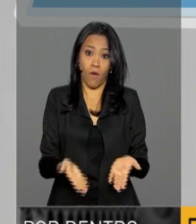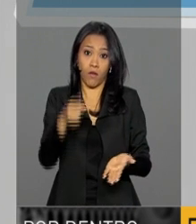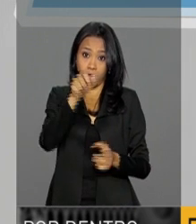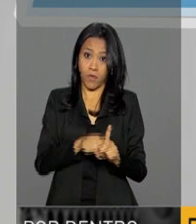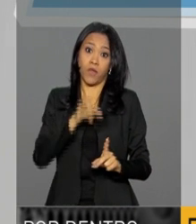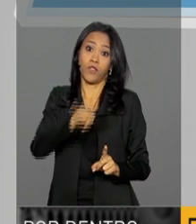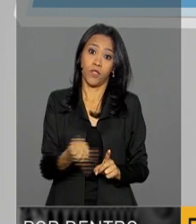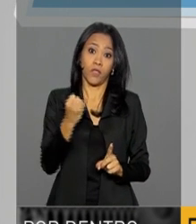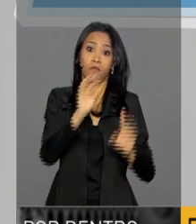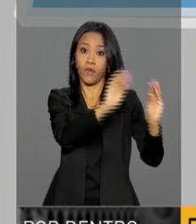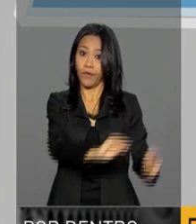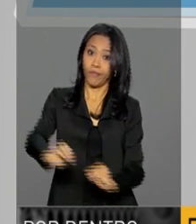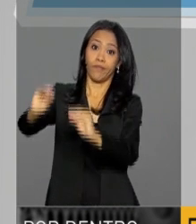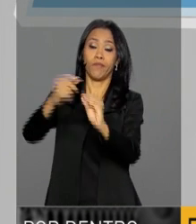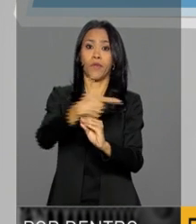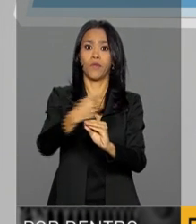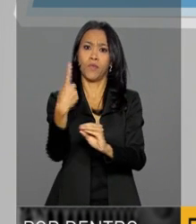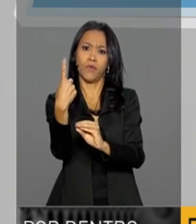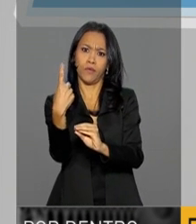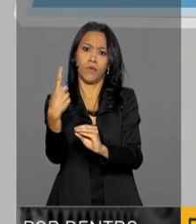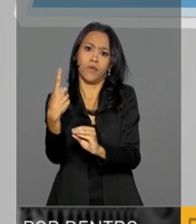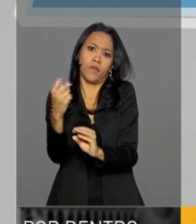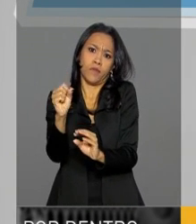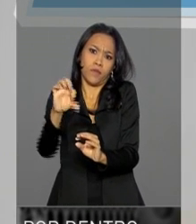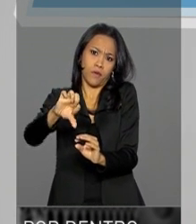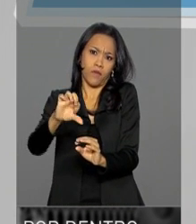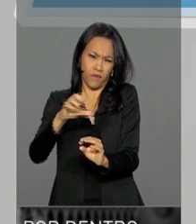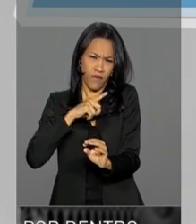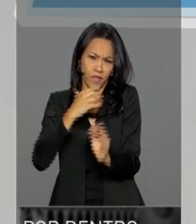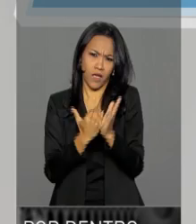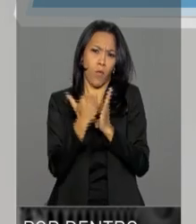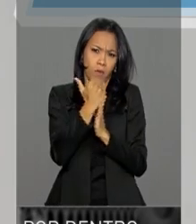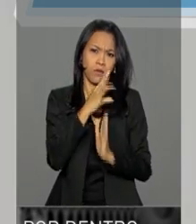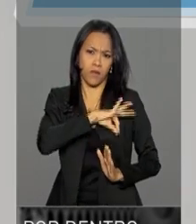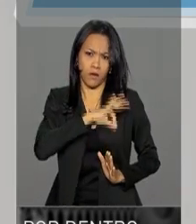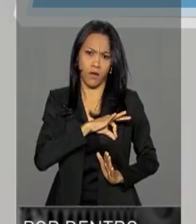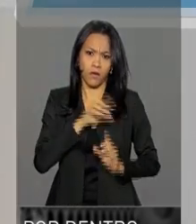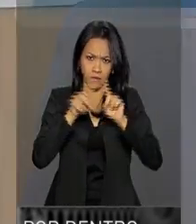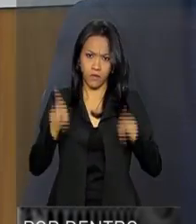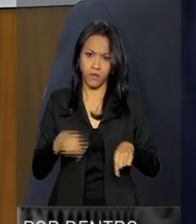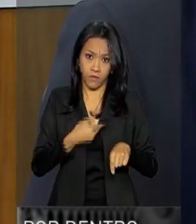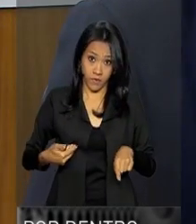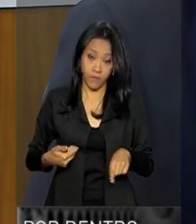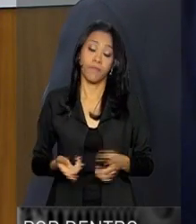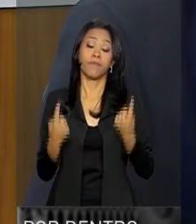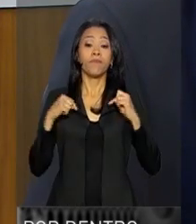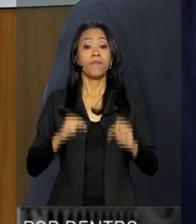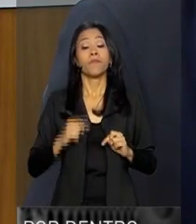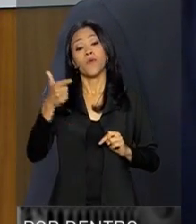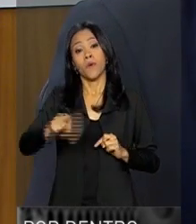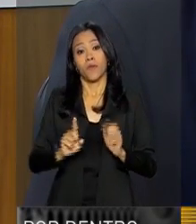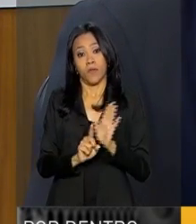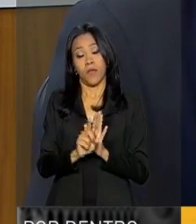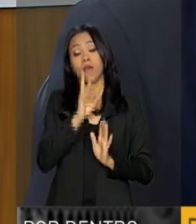deste ano os servidores terão aumento faz mais uma vez acho que é importante explicar um